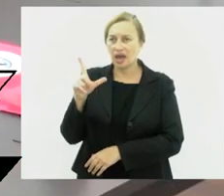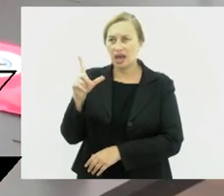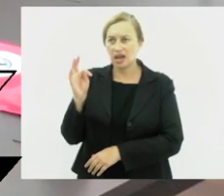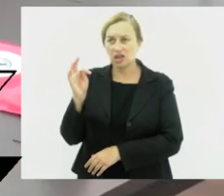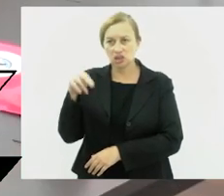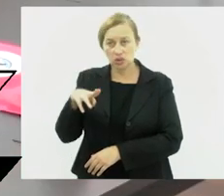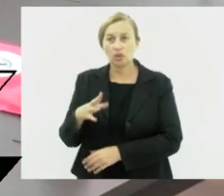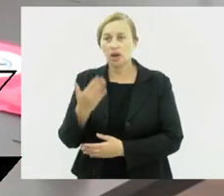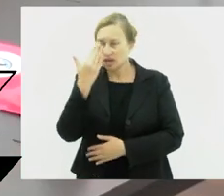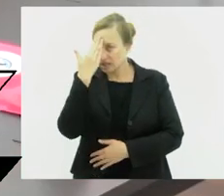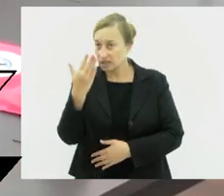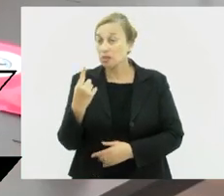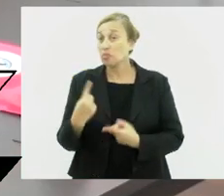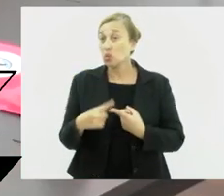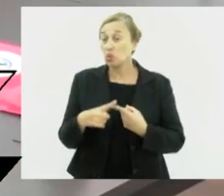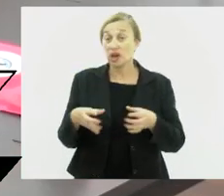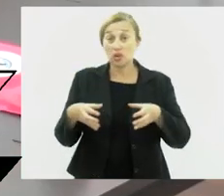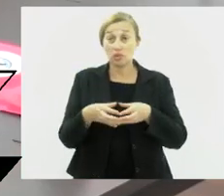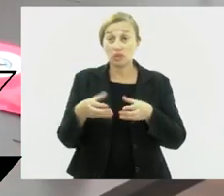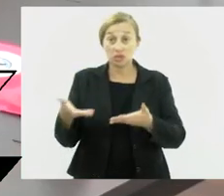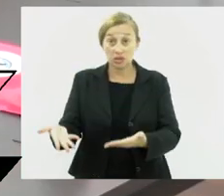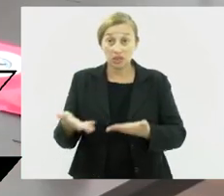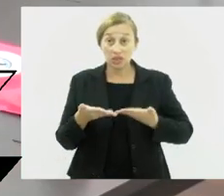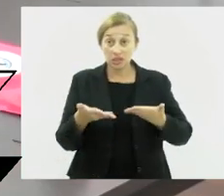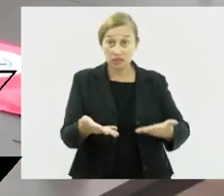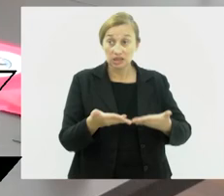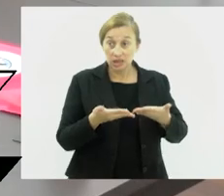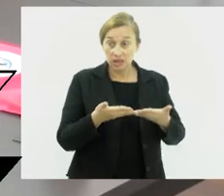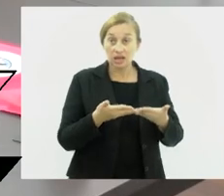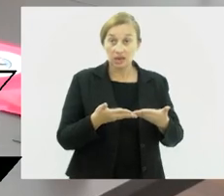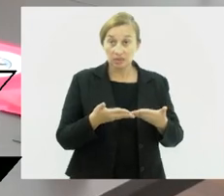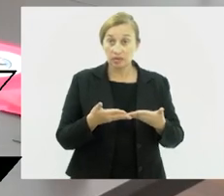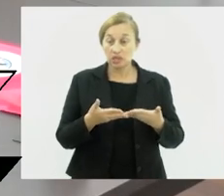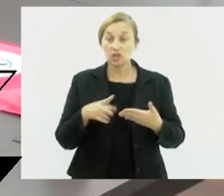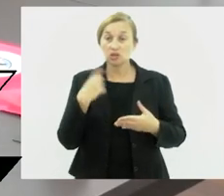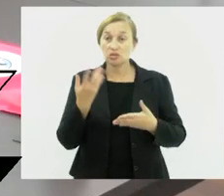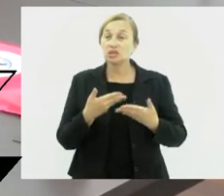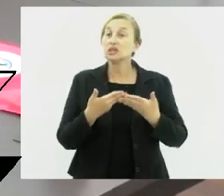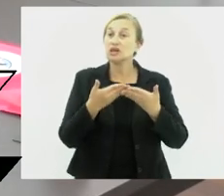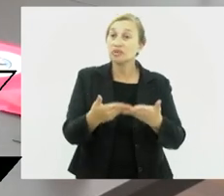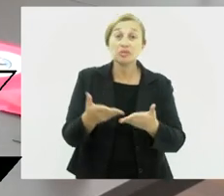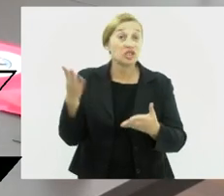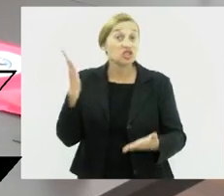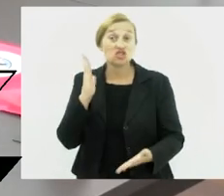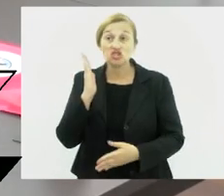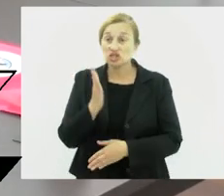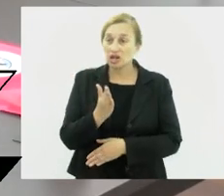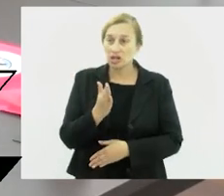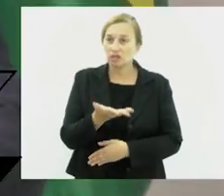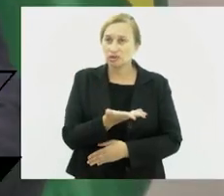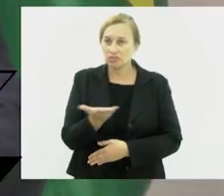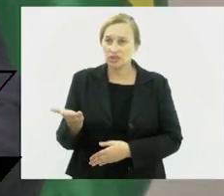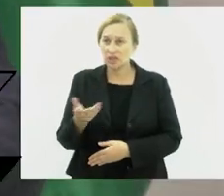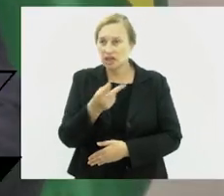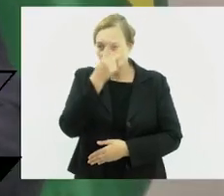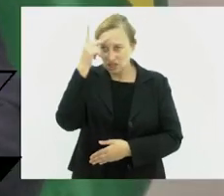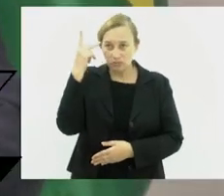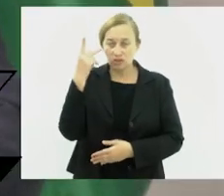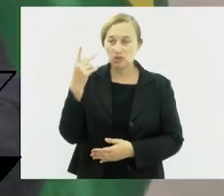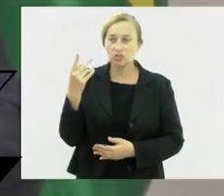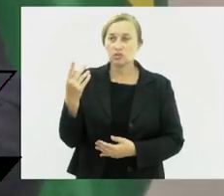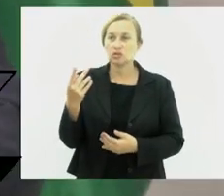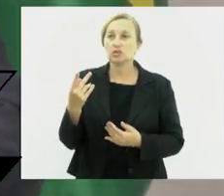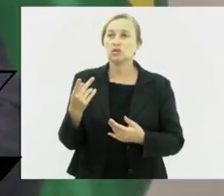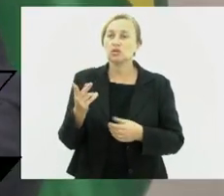porque a comissão recebe muitas demandas e, logicamente, a gente encaminha diretamente, porque as pessoas, logicamente, elas buscam algum canal